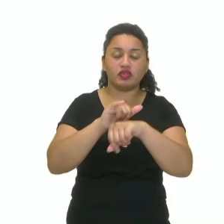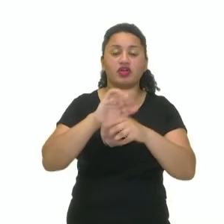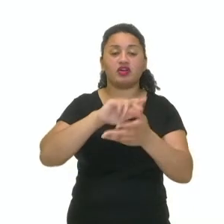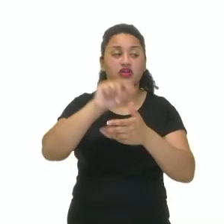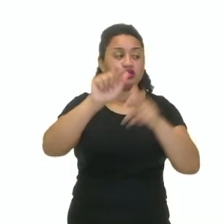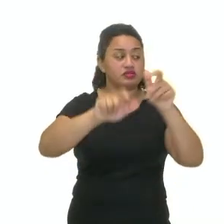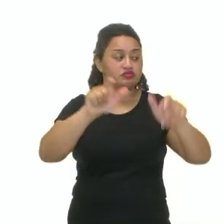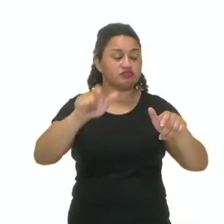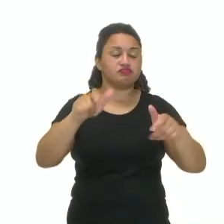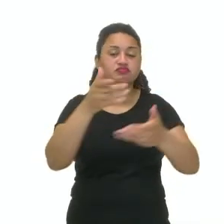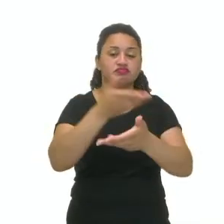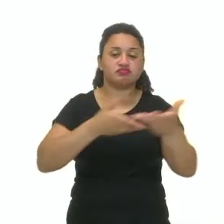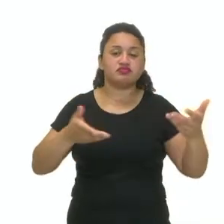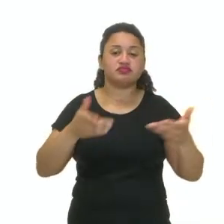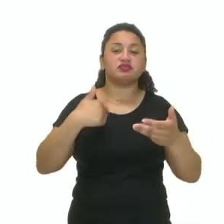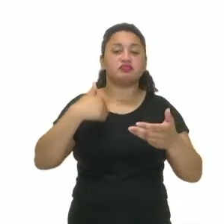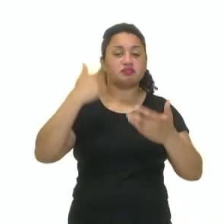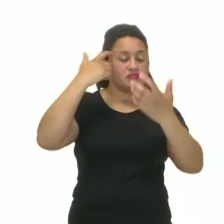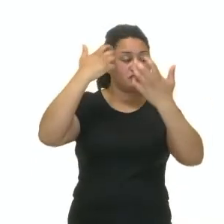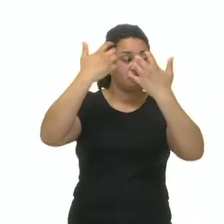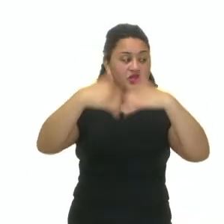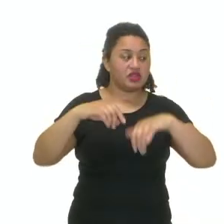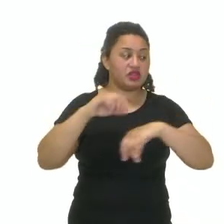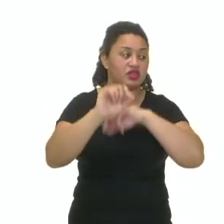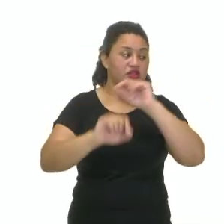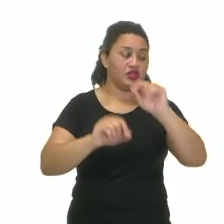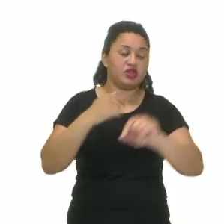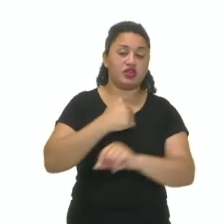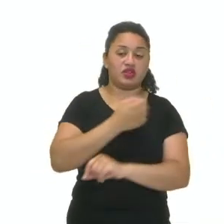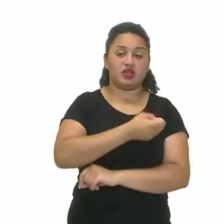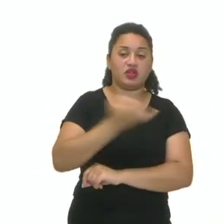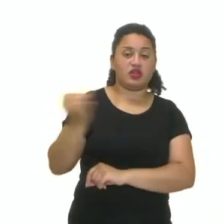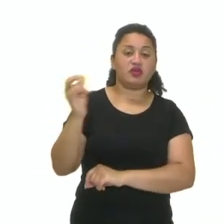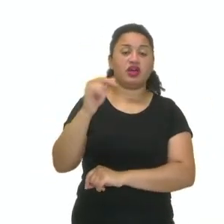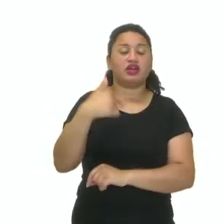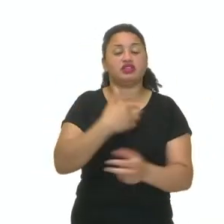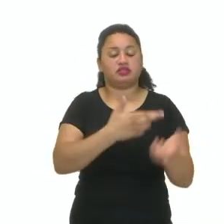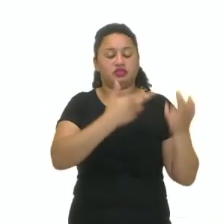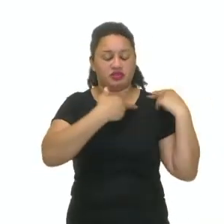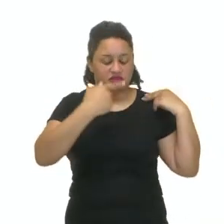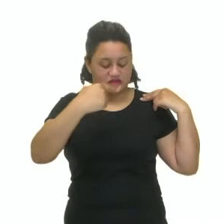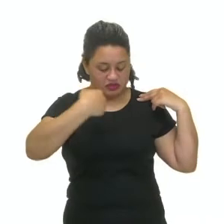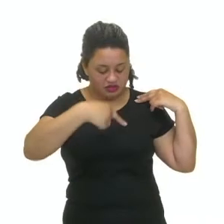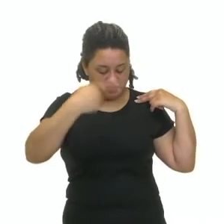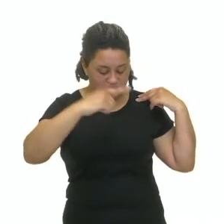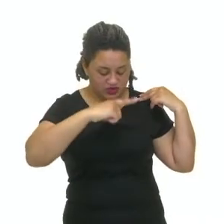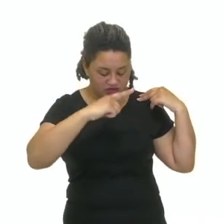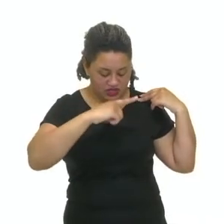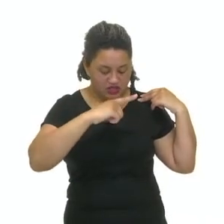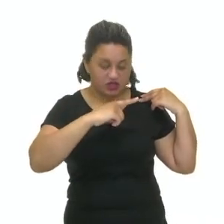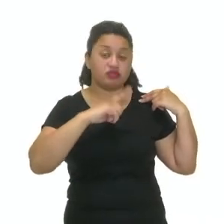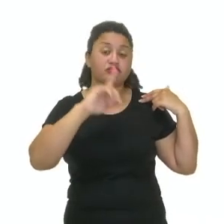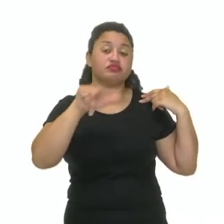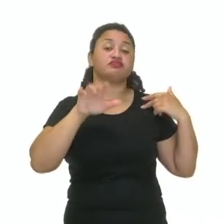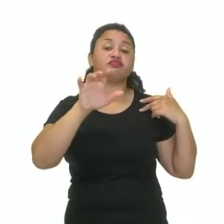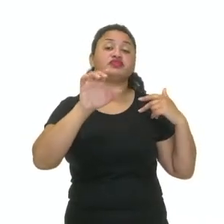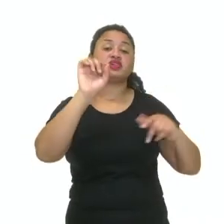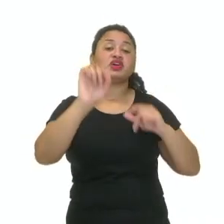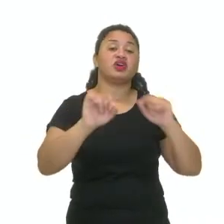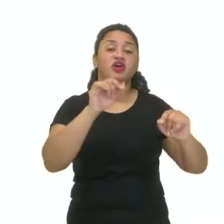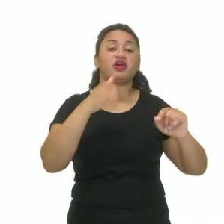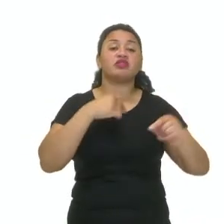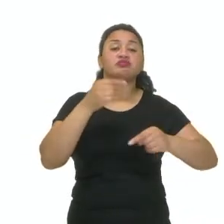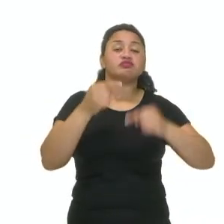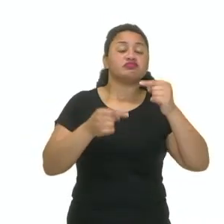atores sociais pensem sobre quais são as suas responsabilidades. Dessa forma, o questionamento pretende